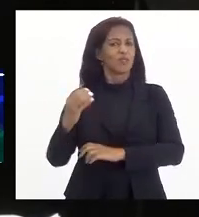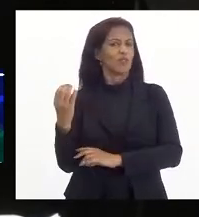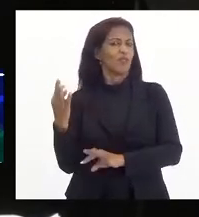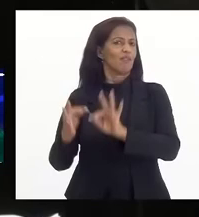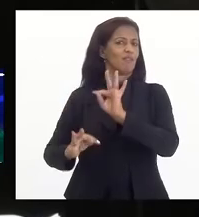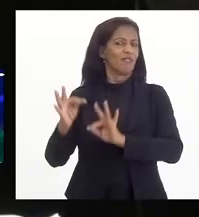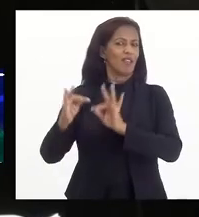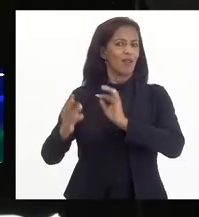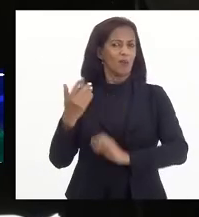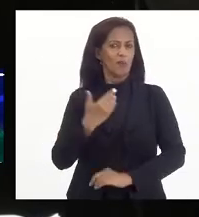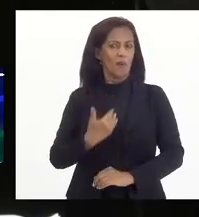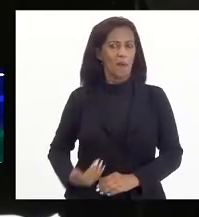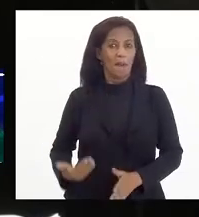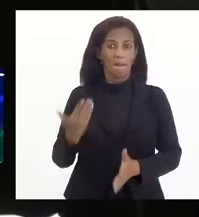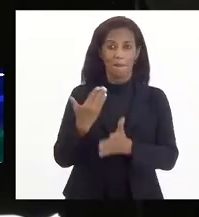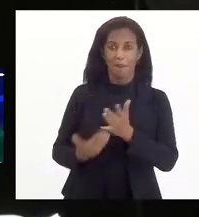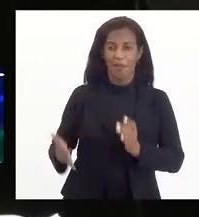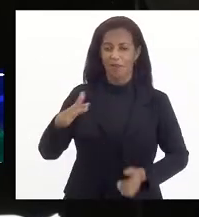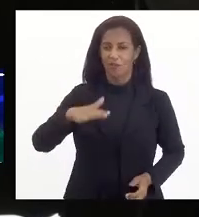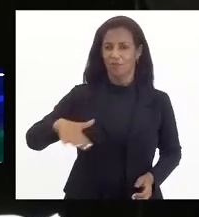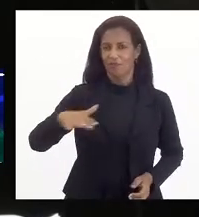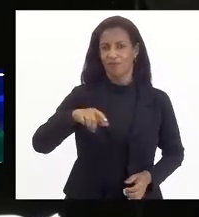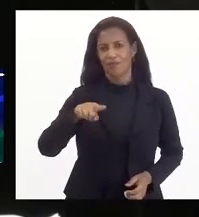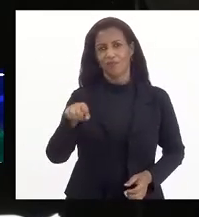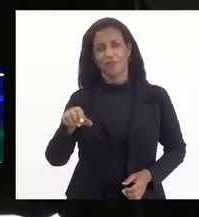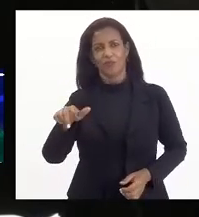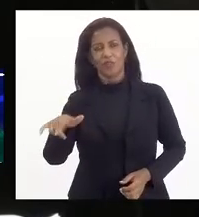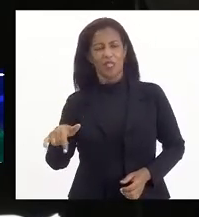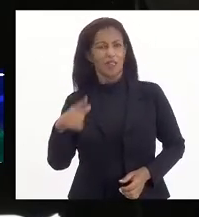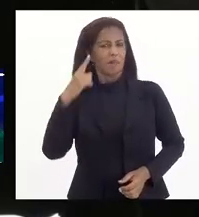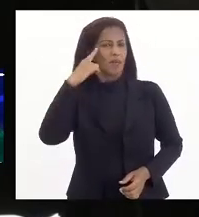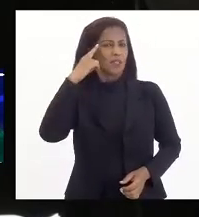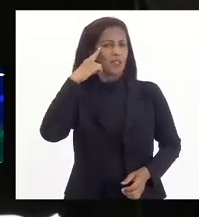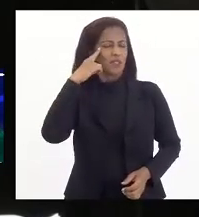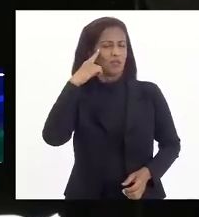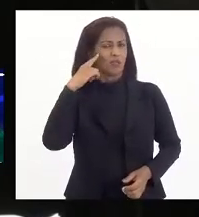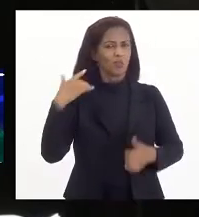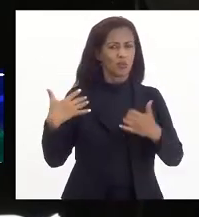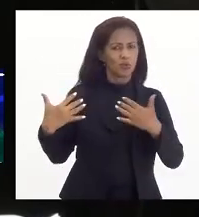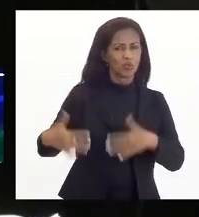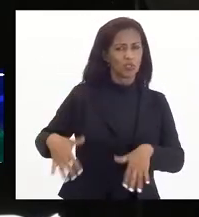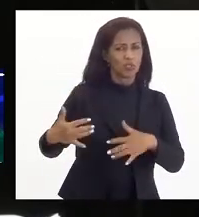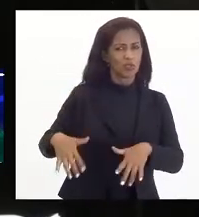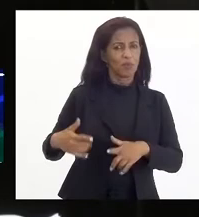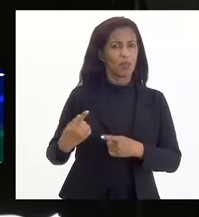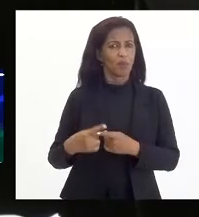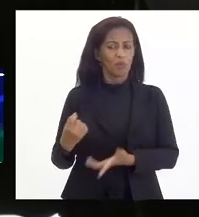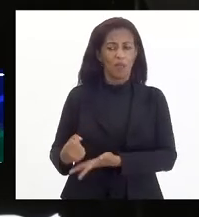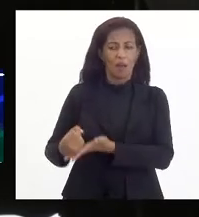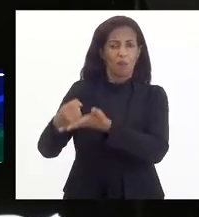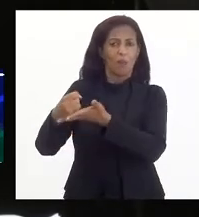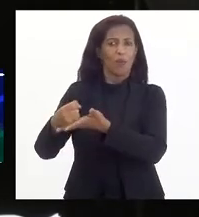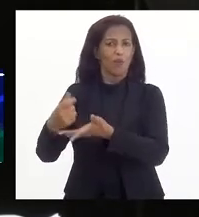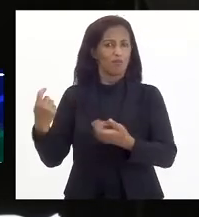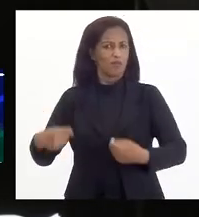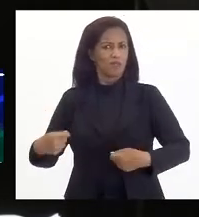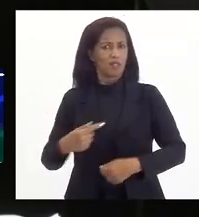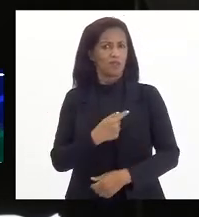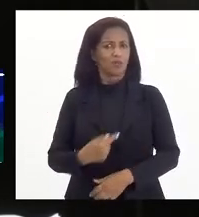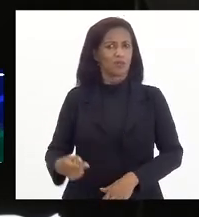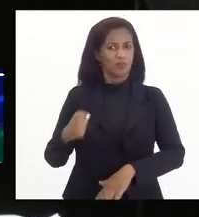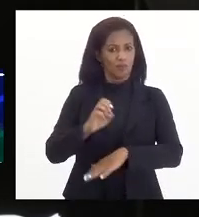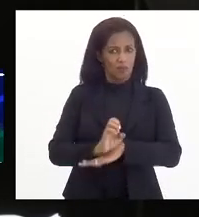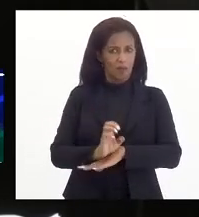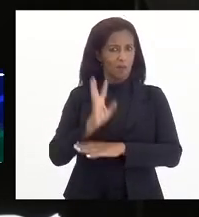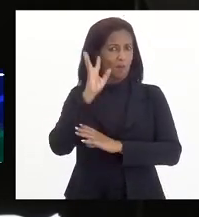perde a nossa região da zona leste entendemos que paga esses pelos colegas é o Enzo por não ter recebido o apoio necessário no governo do estado